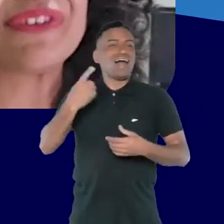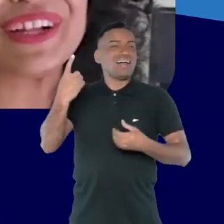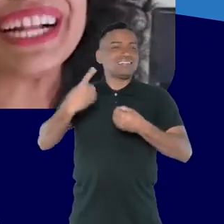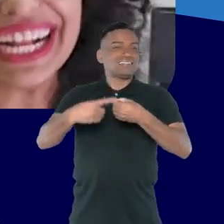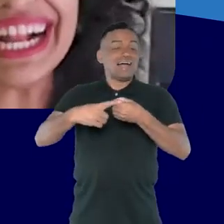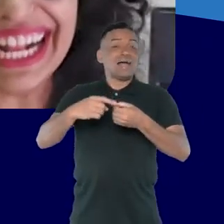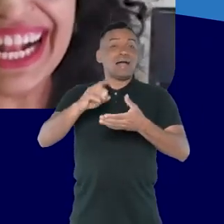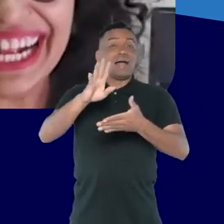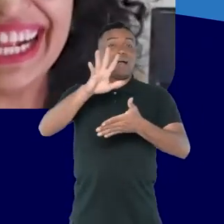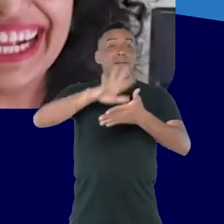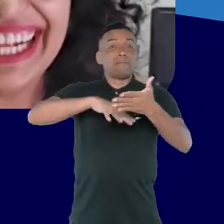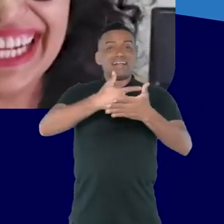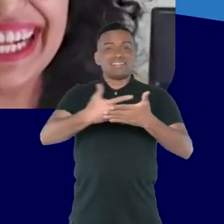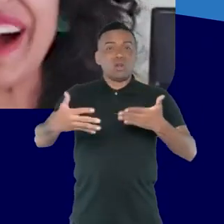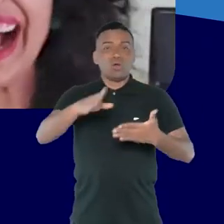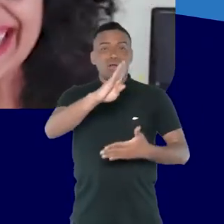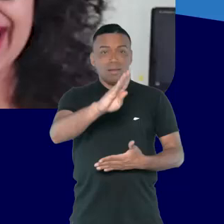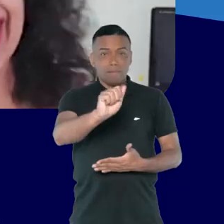Barcelona.